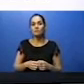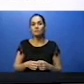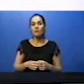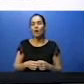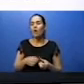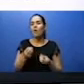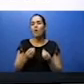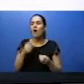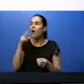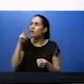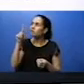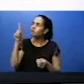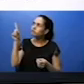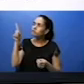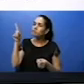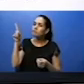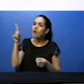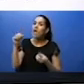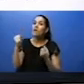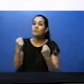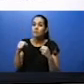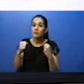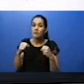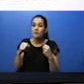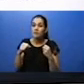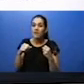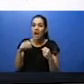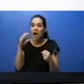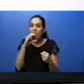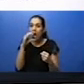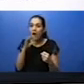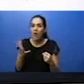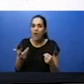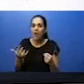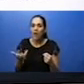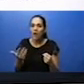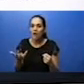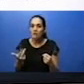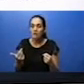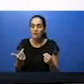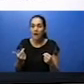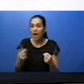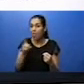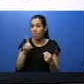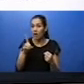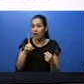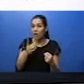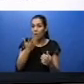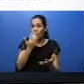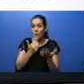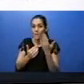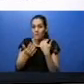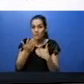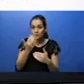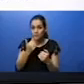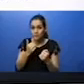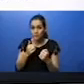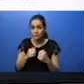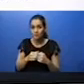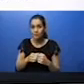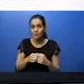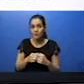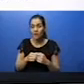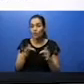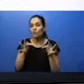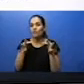dessa forma. Eles aceleram as reações químicas, eles não são consumidos na reação, eles não participam no final